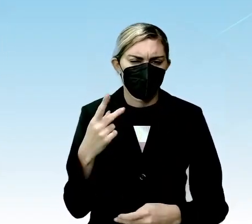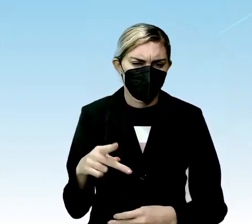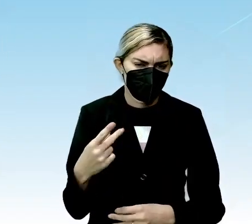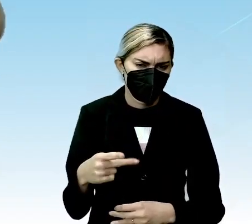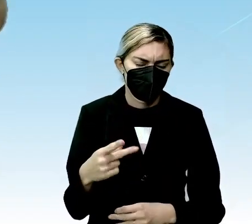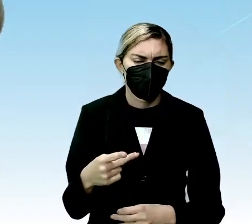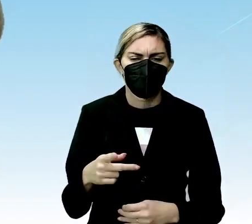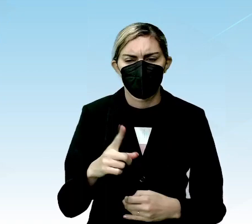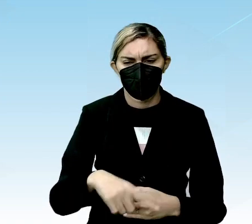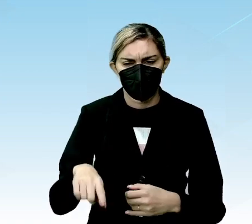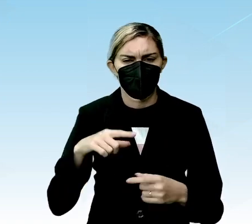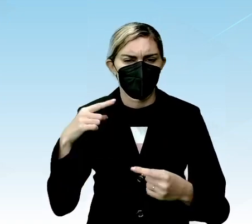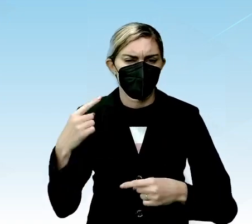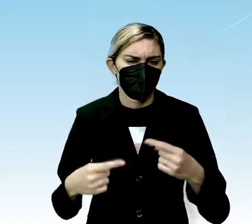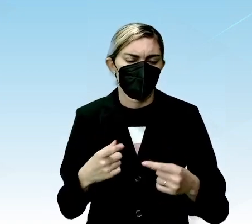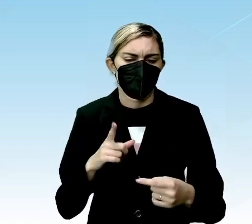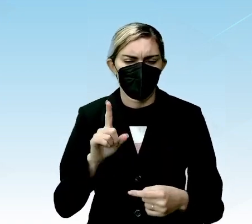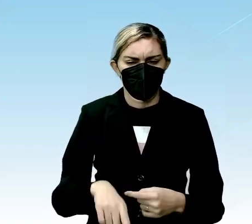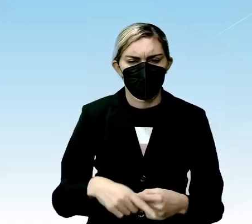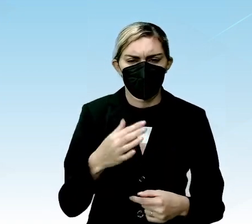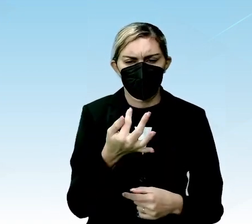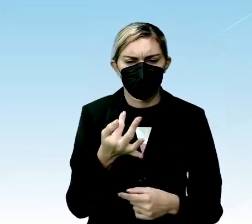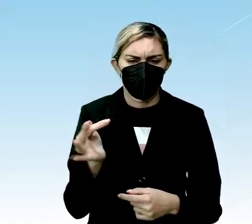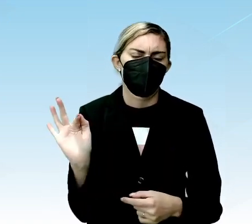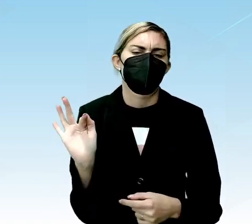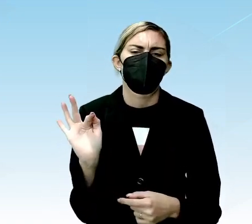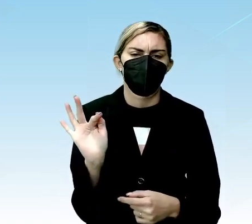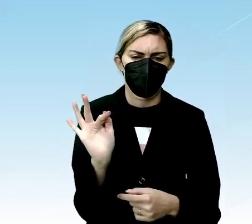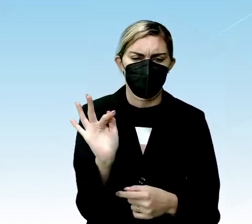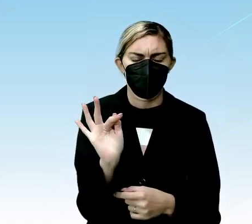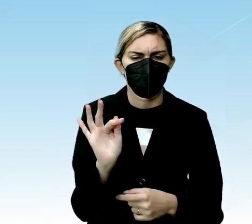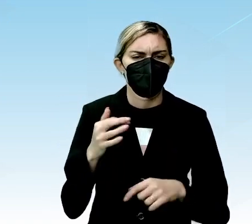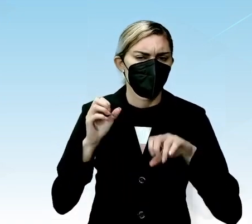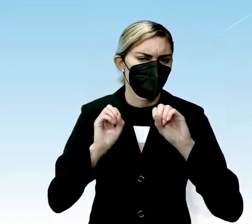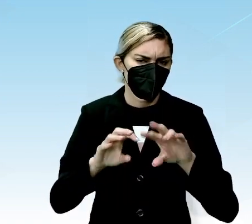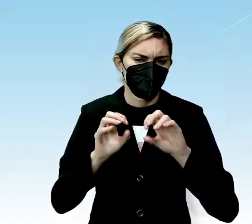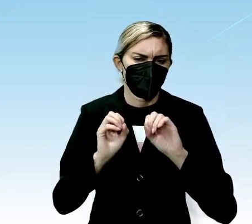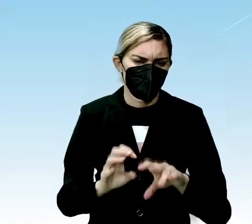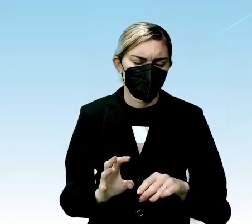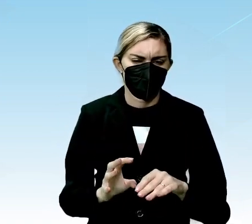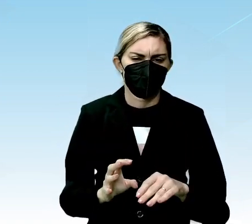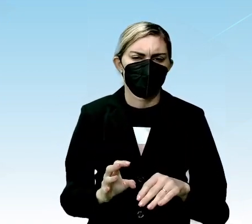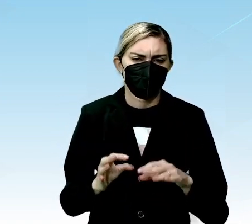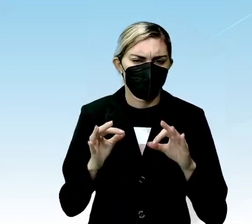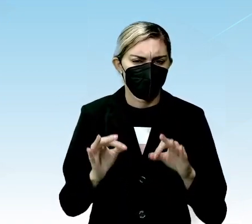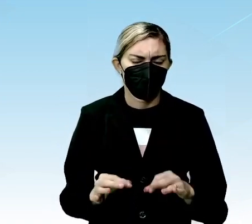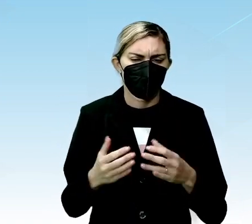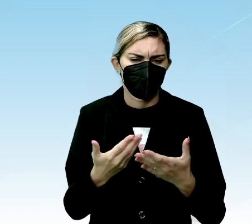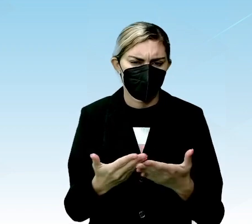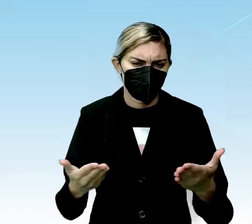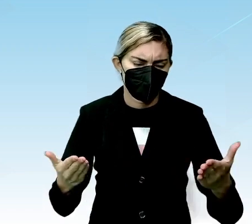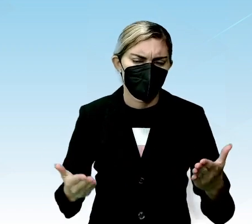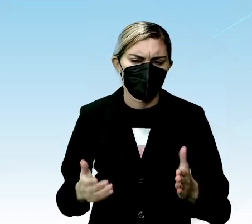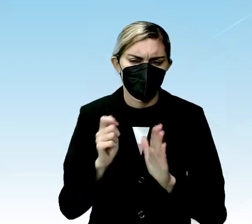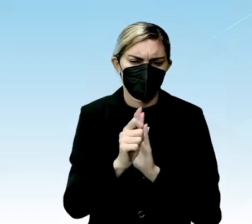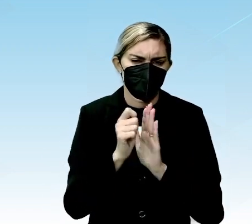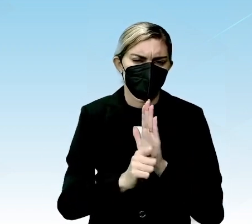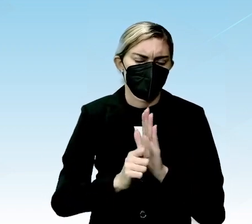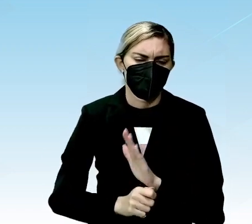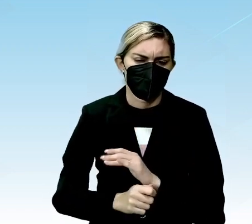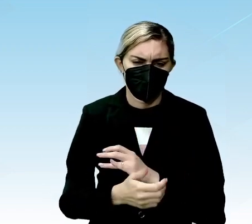nome dele é Hippolyte, ele é francês, ele foi um educador, certo? E ele escrevia com